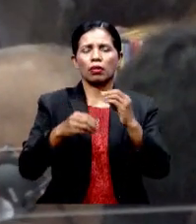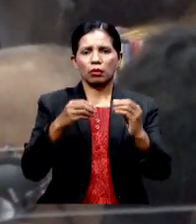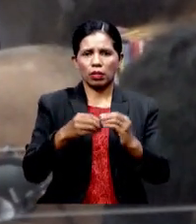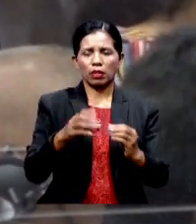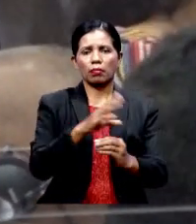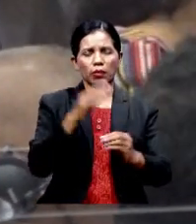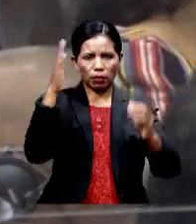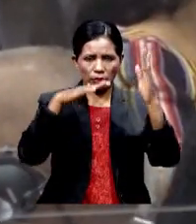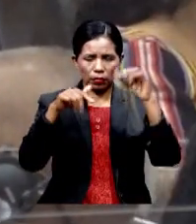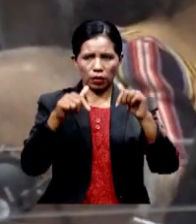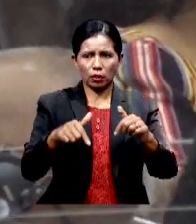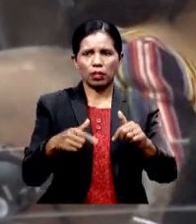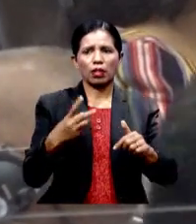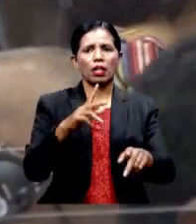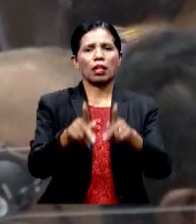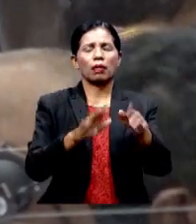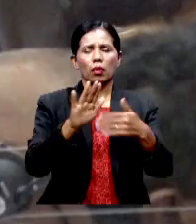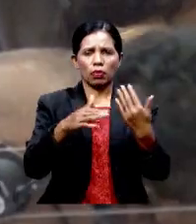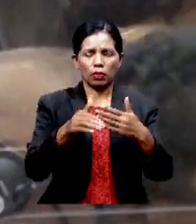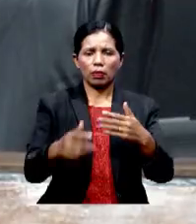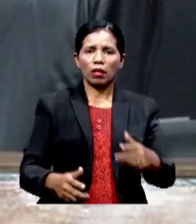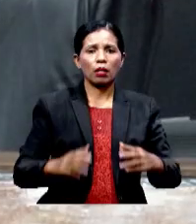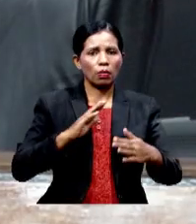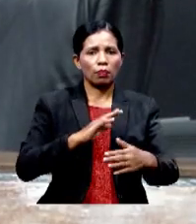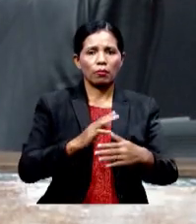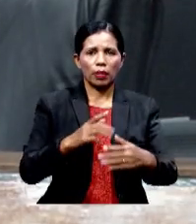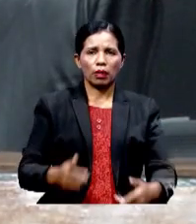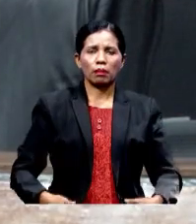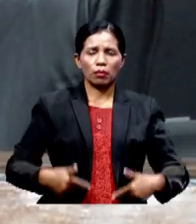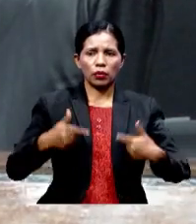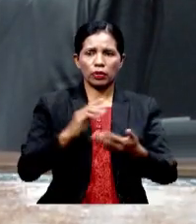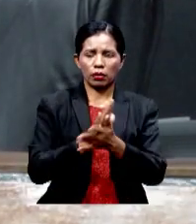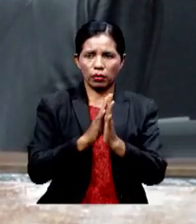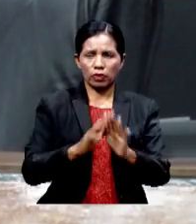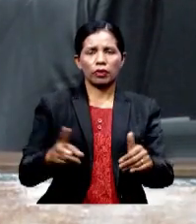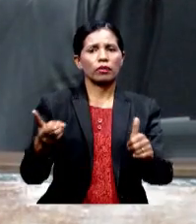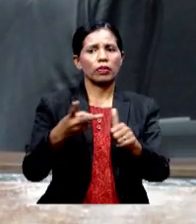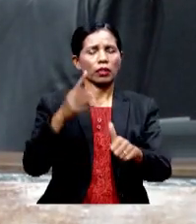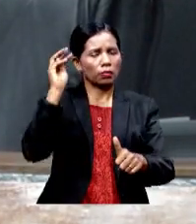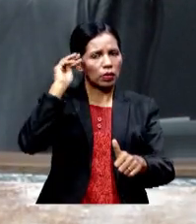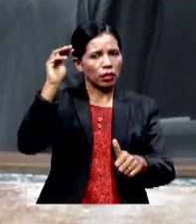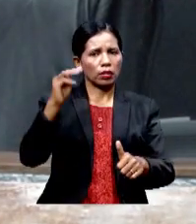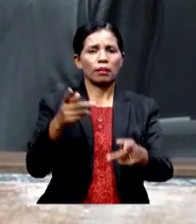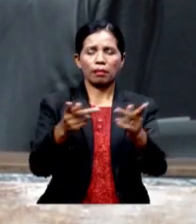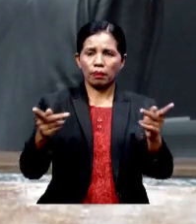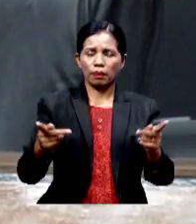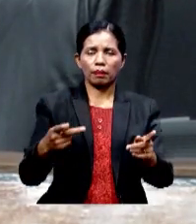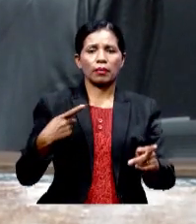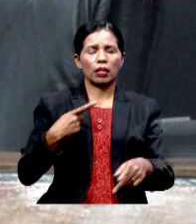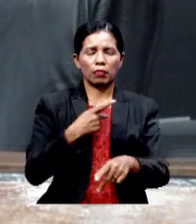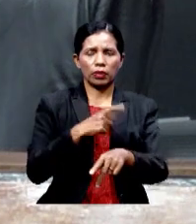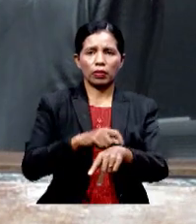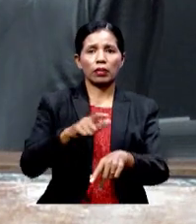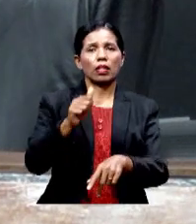situação onde ne, at nu ne povo ne bel mursi hak mate. Hatamba preocupação ne vice-ministro assunto parlamentar Aderito Hugo